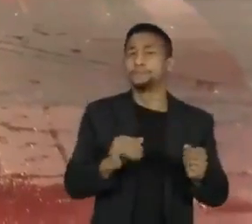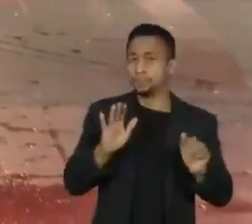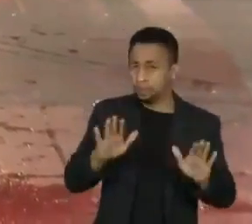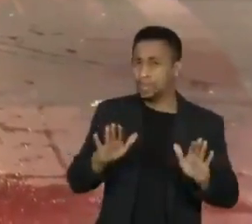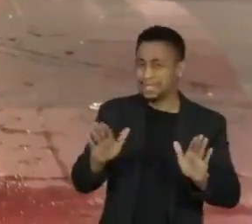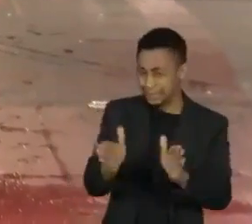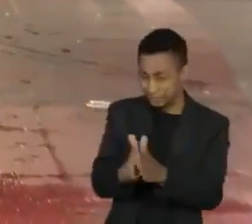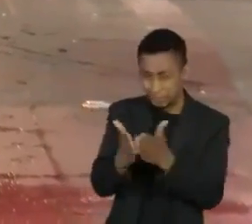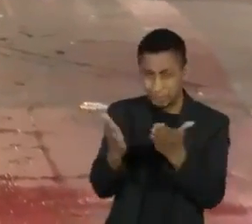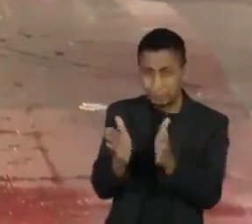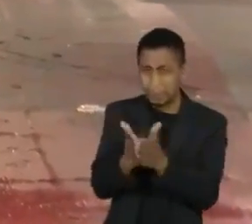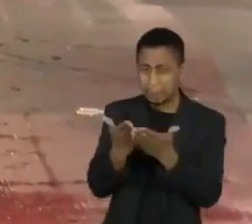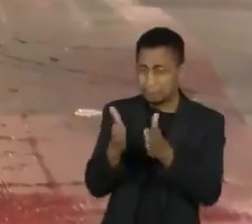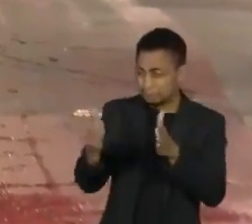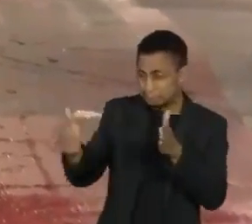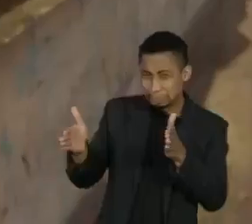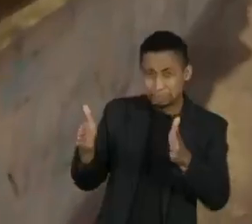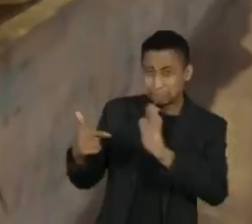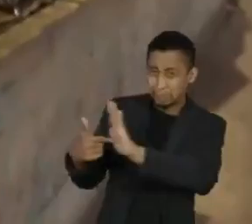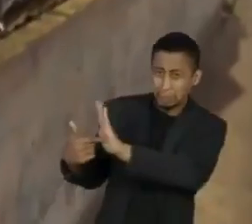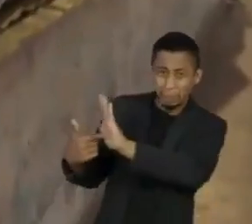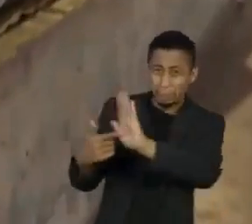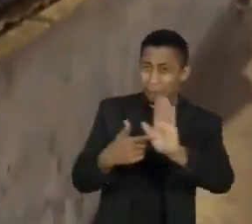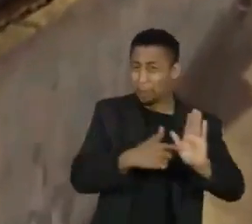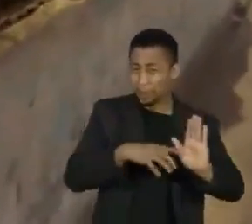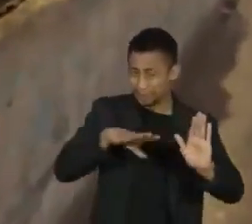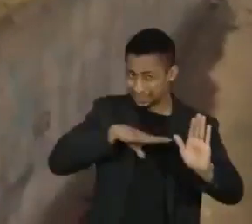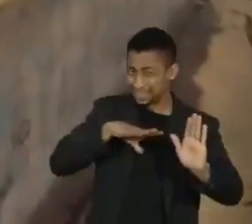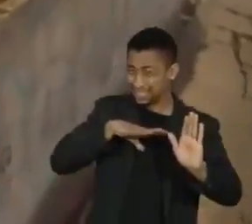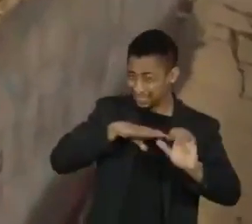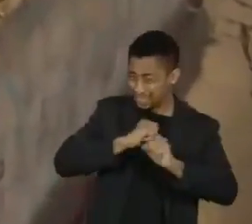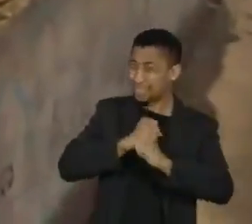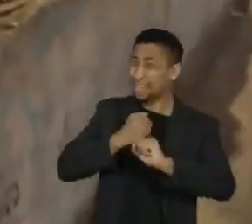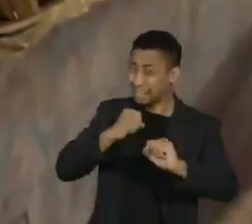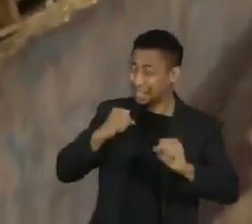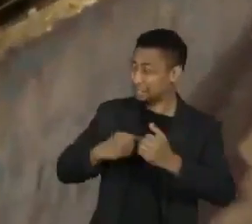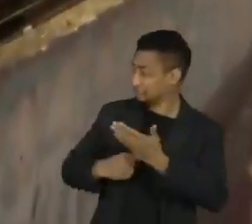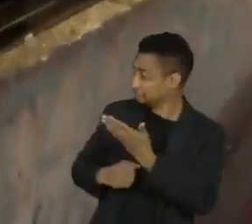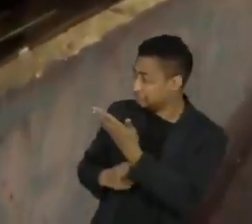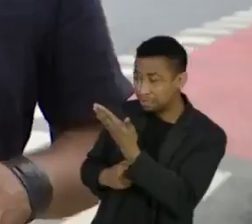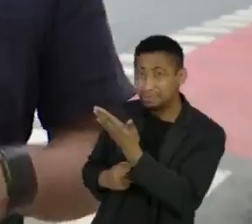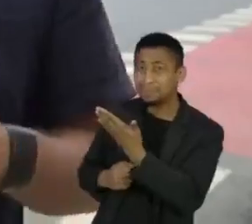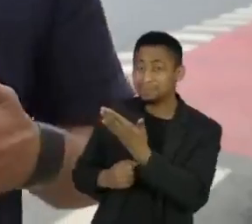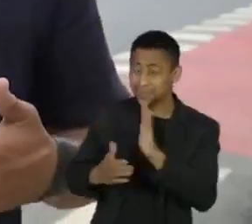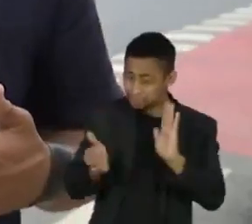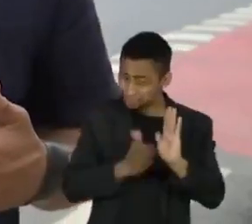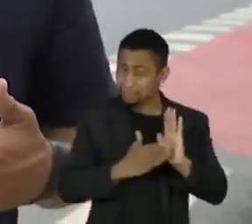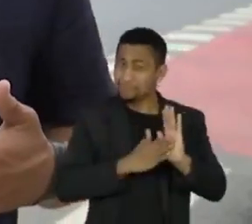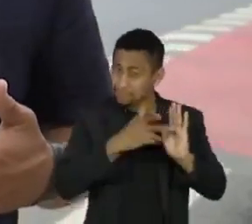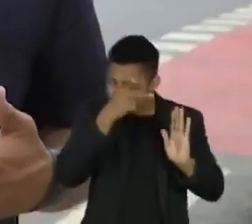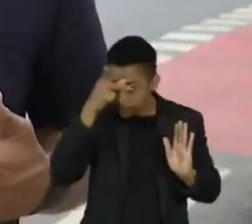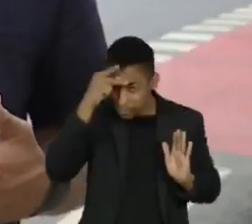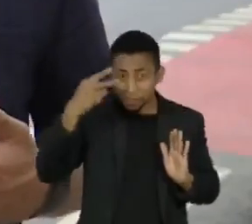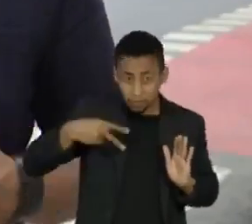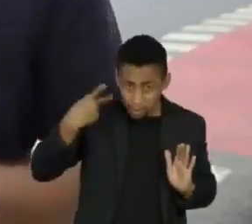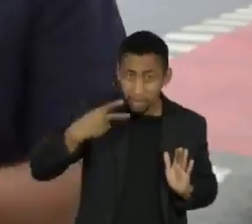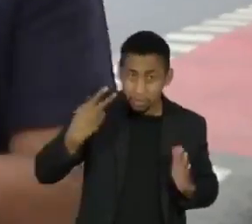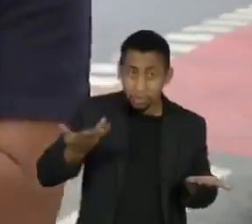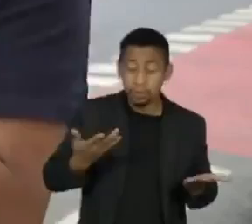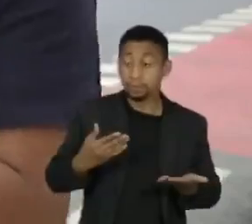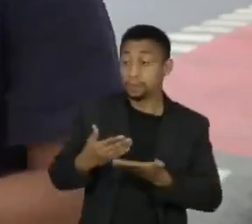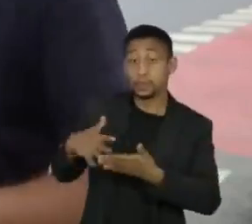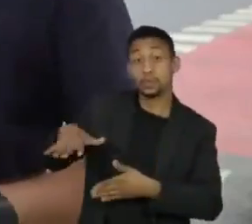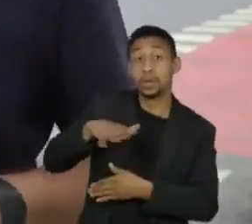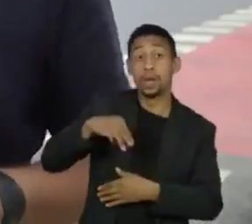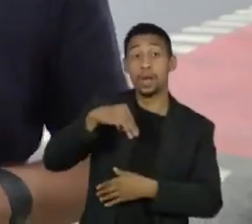conhecida da pobreza aparece nas grandes cidades e cobra ação de prefeitos e vereadores por todo o país. Esta igreja no bairro da Moca, em São Paulo,